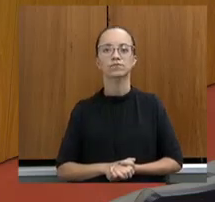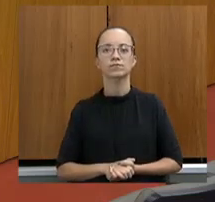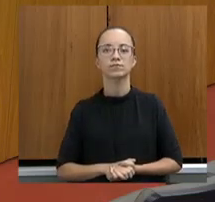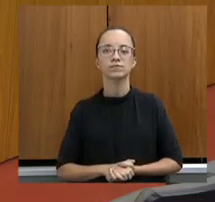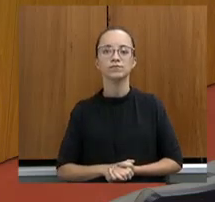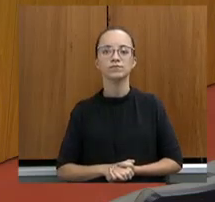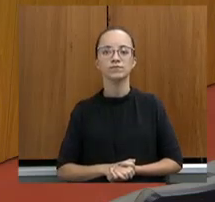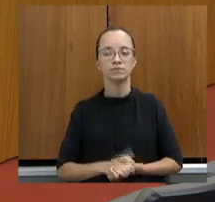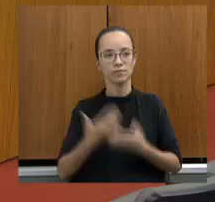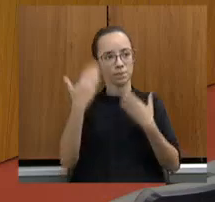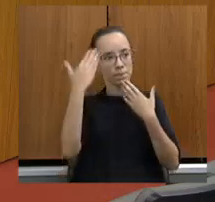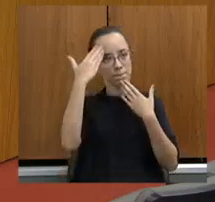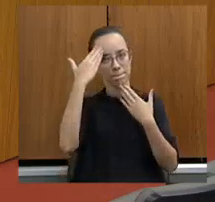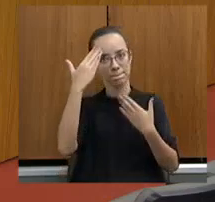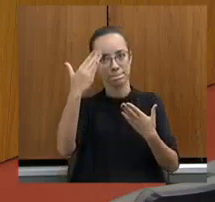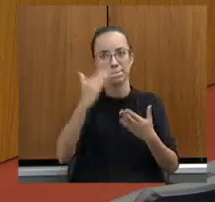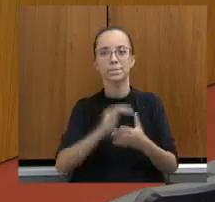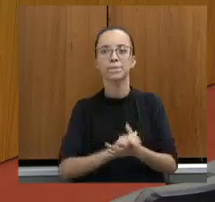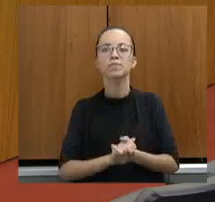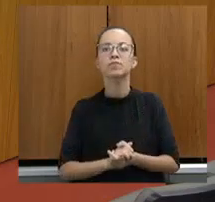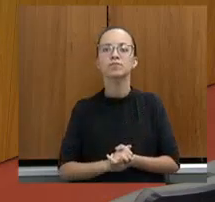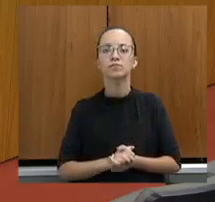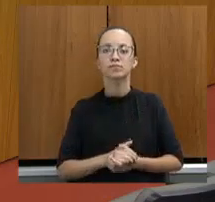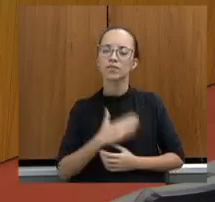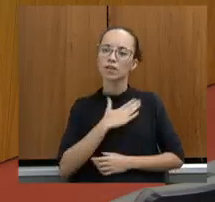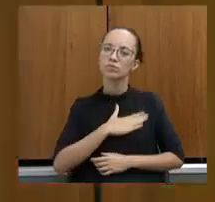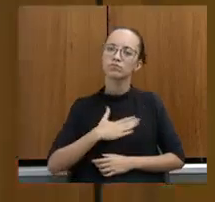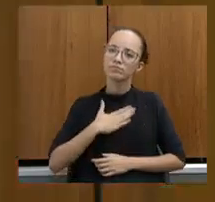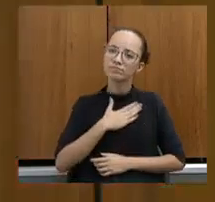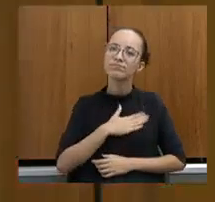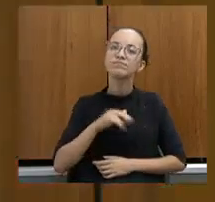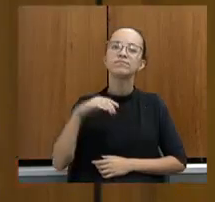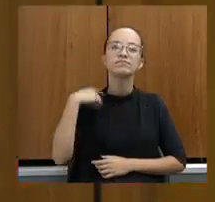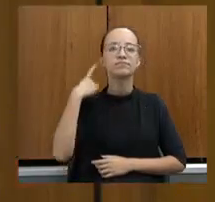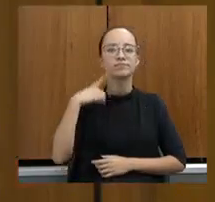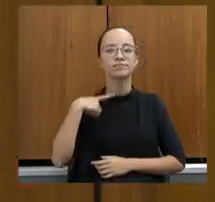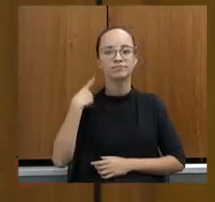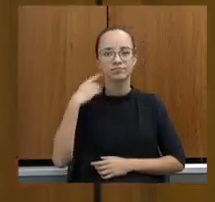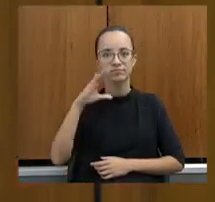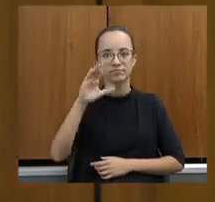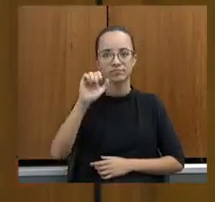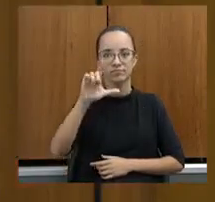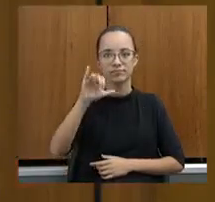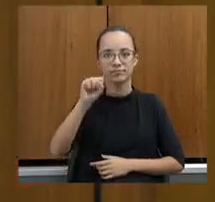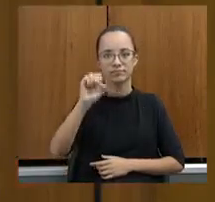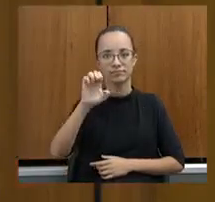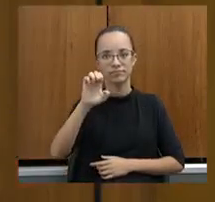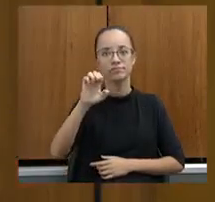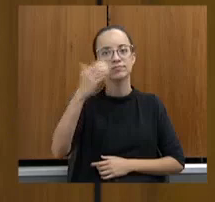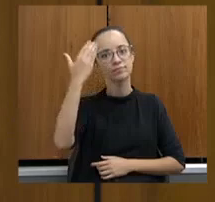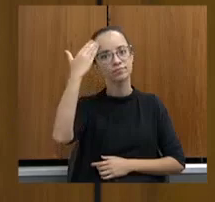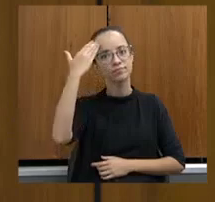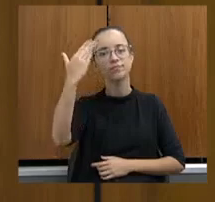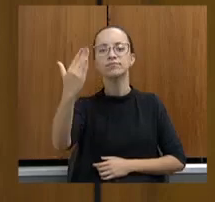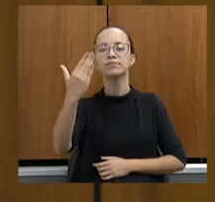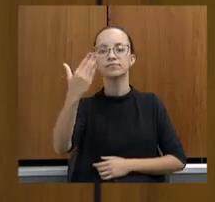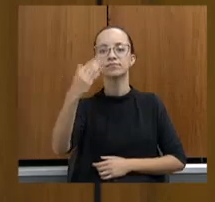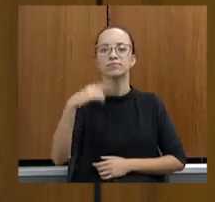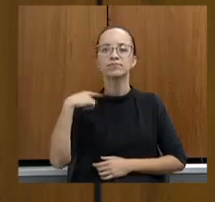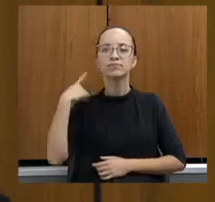Muito obrigado querida irmã deputada feliz da viola queria saudar as